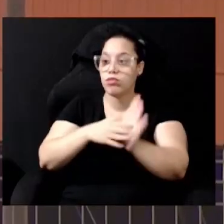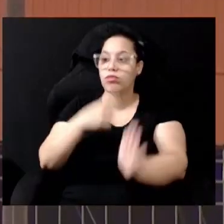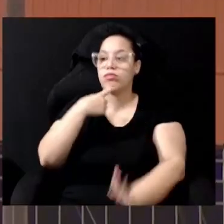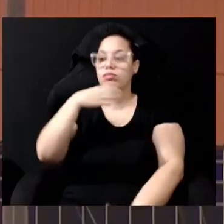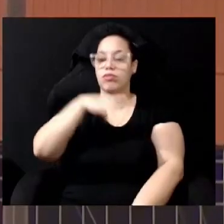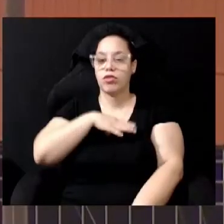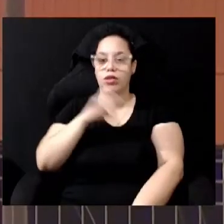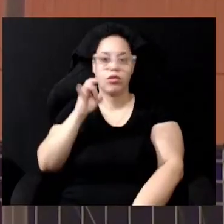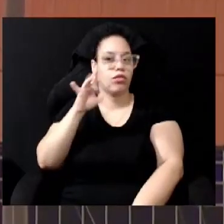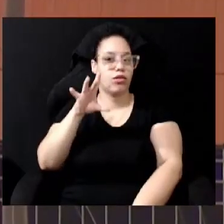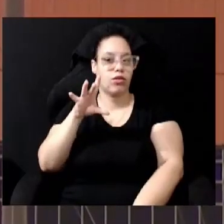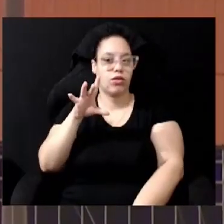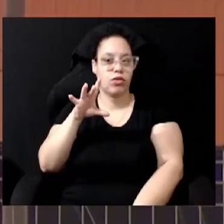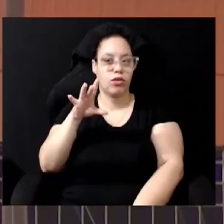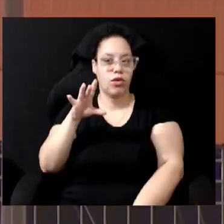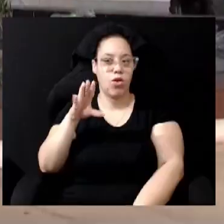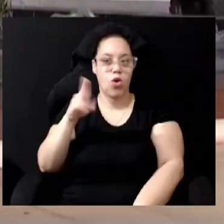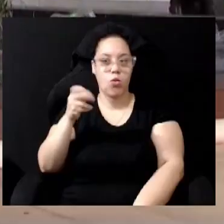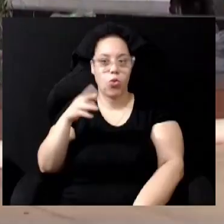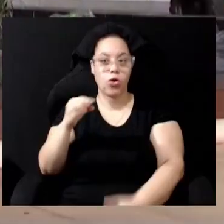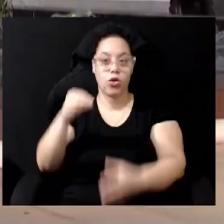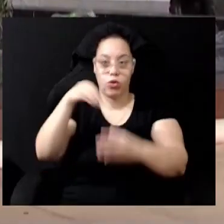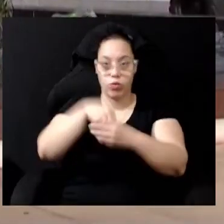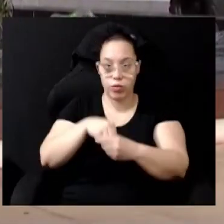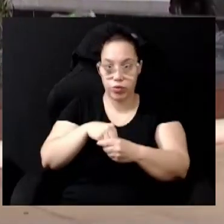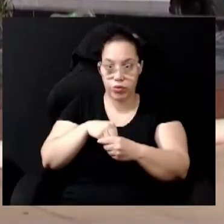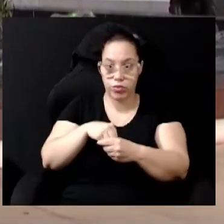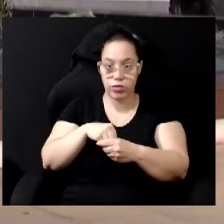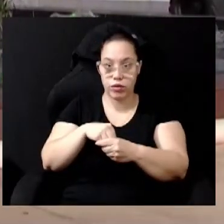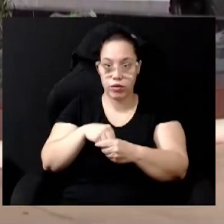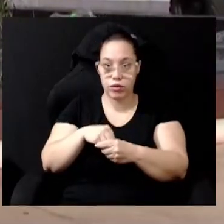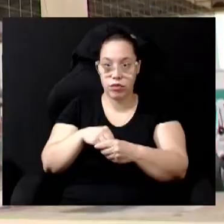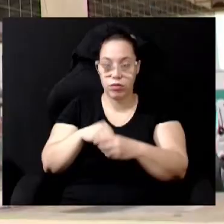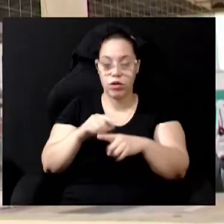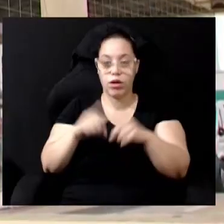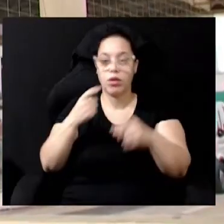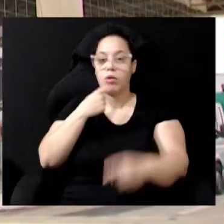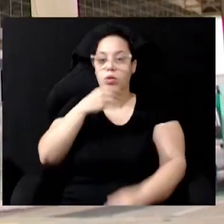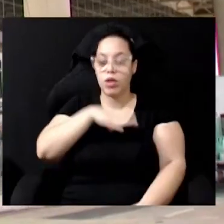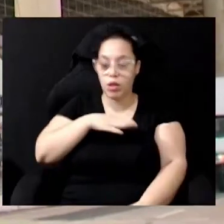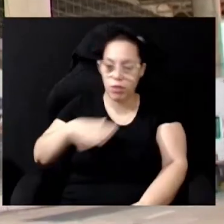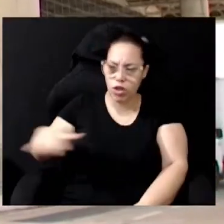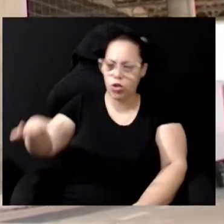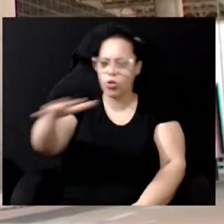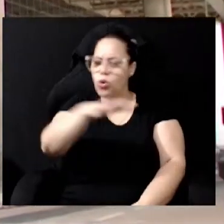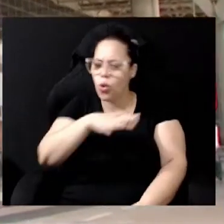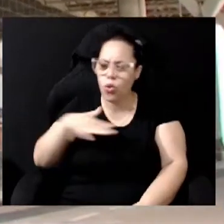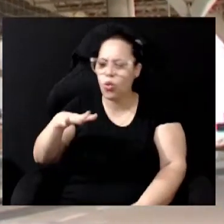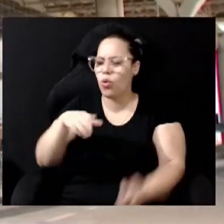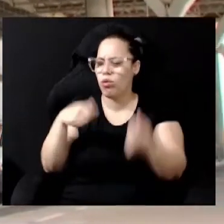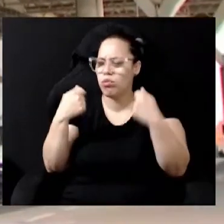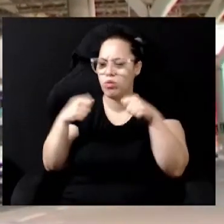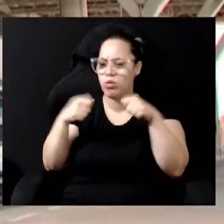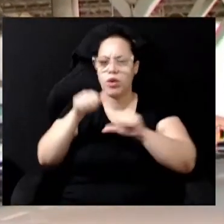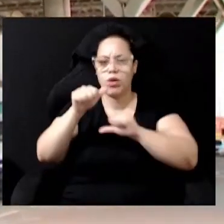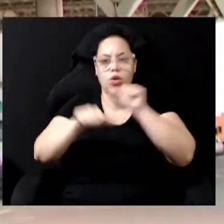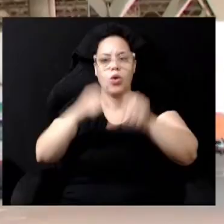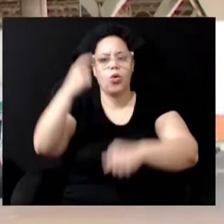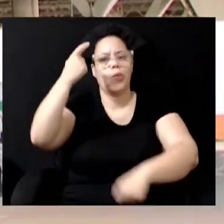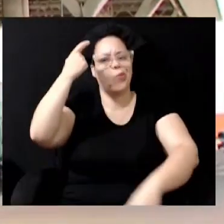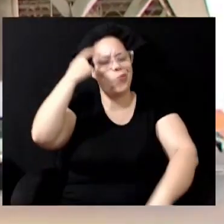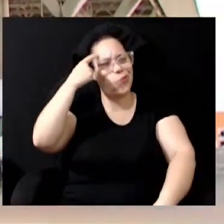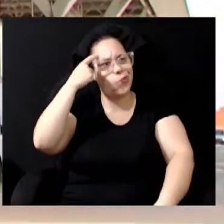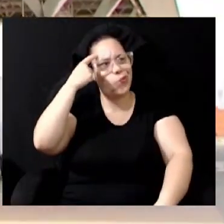apenas um bolsão lá dentro do aeroporto de Viracopos, mas em Campinas inteira. Eu acho que nós precisamos mudar a mentalidade. Hoje nós